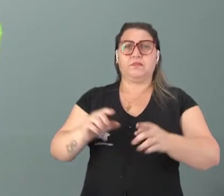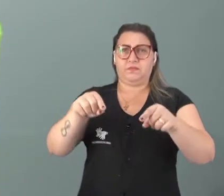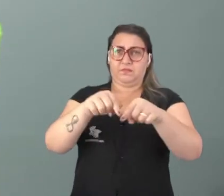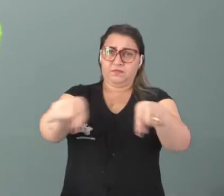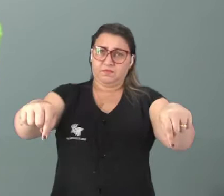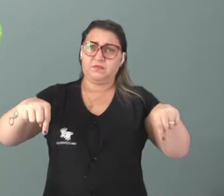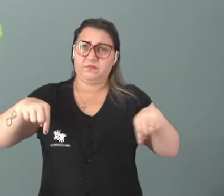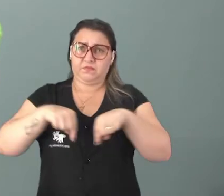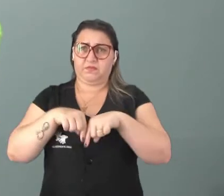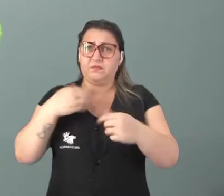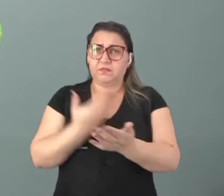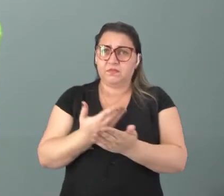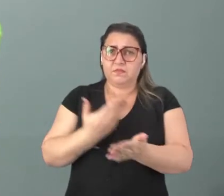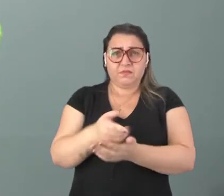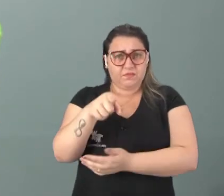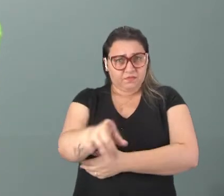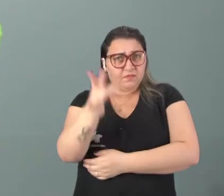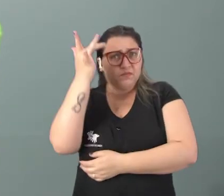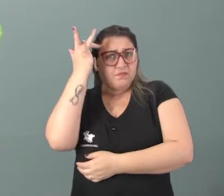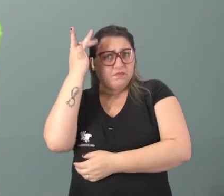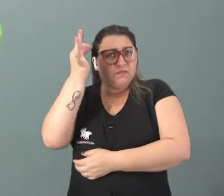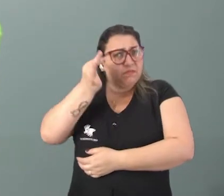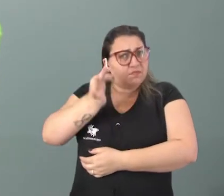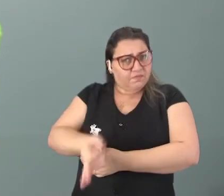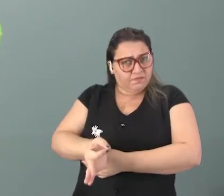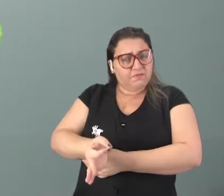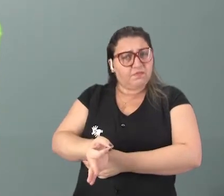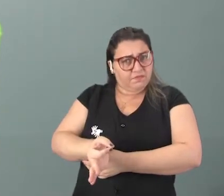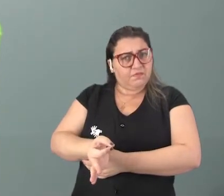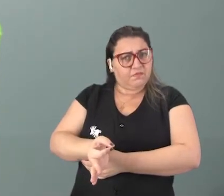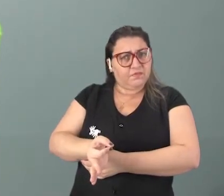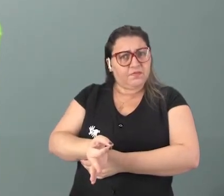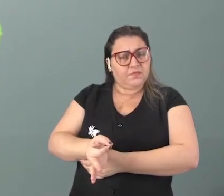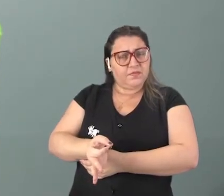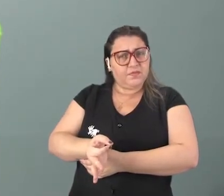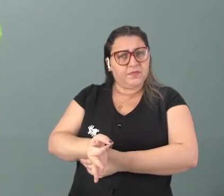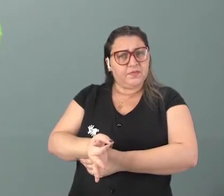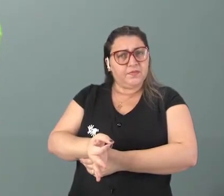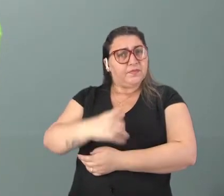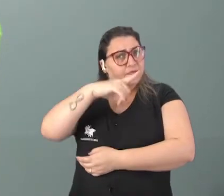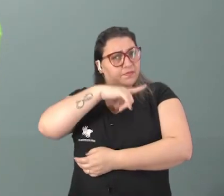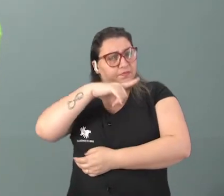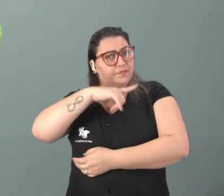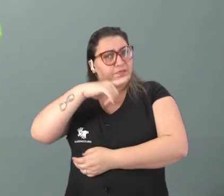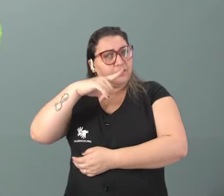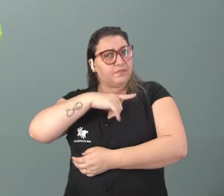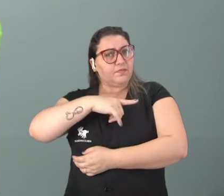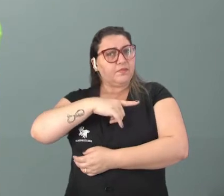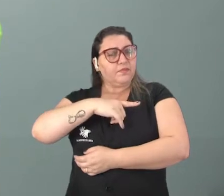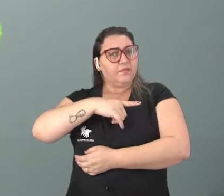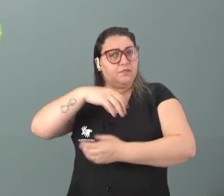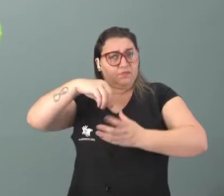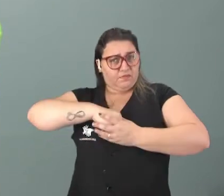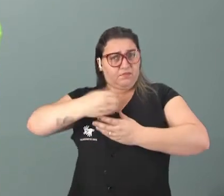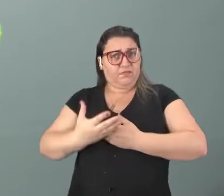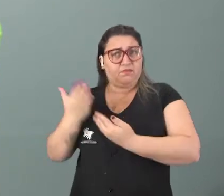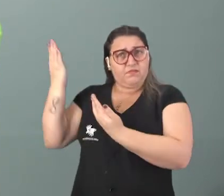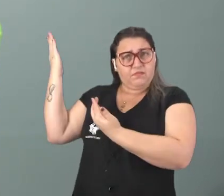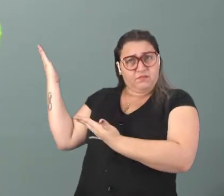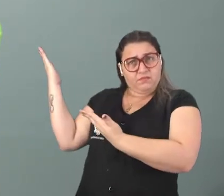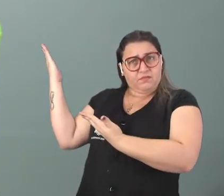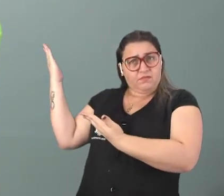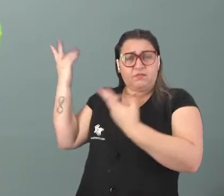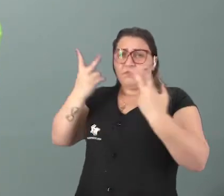de aula, você acha coerente, acha correto ter esse tipo de atitudes?